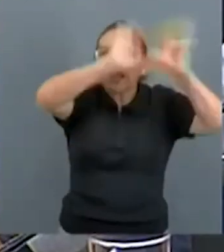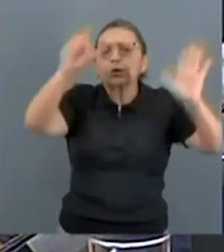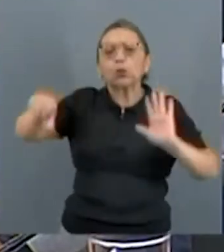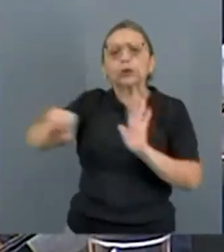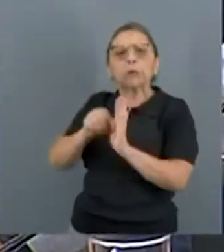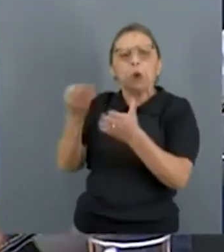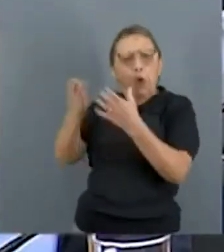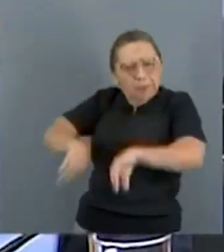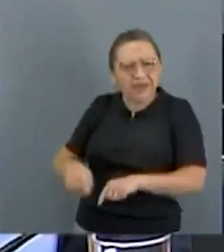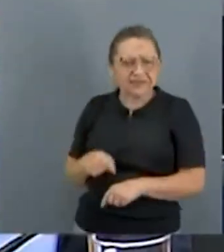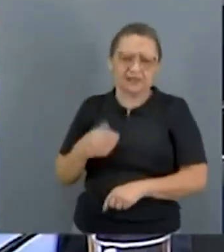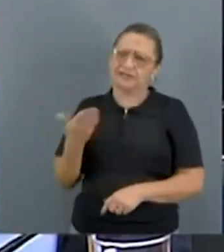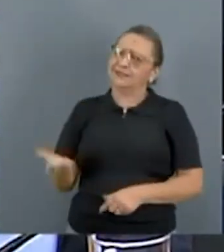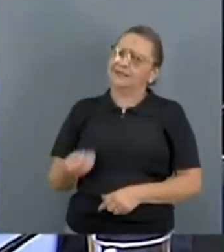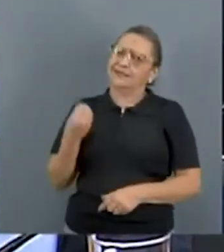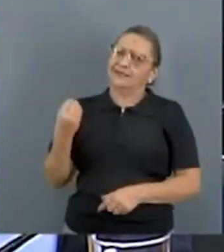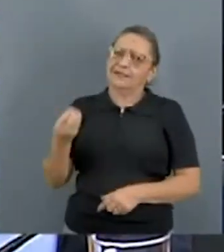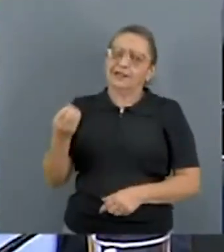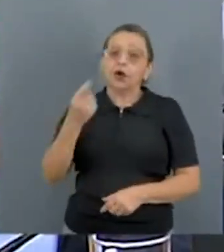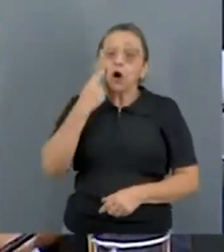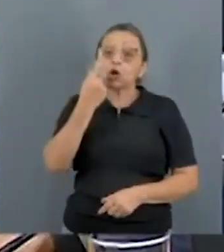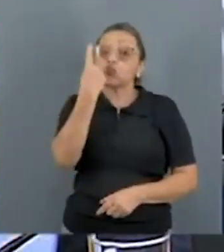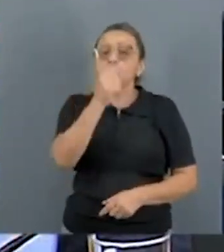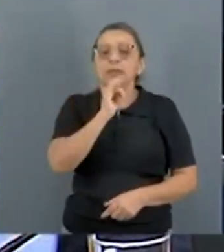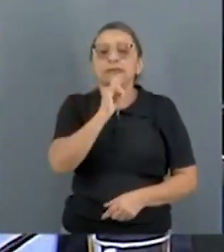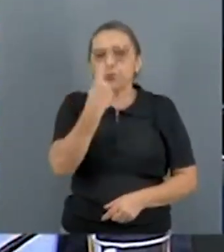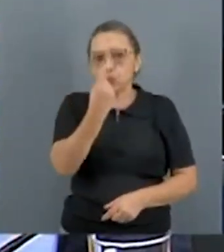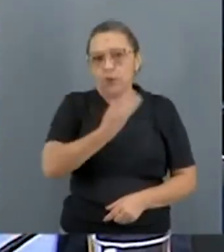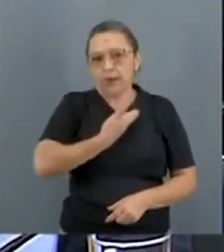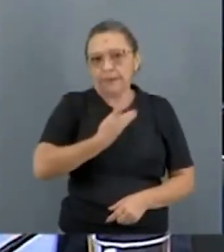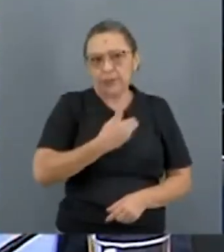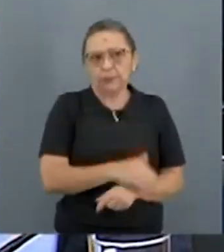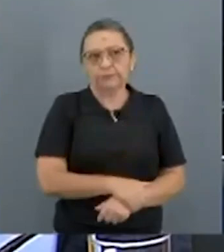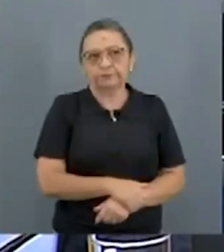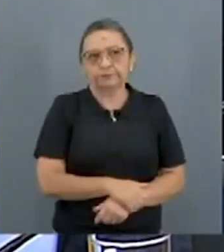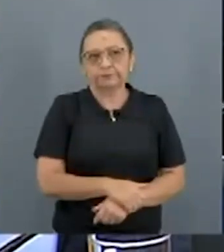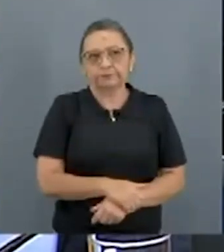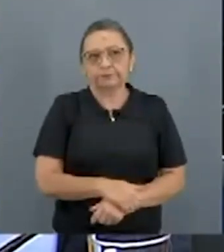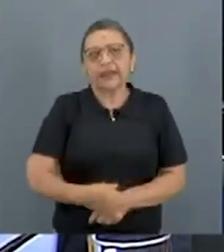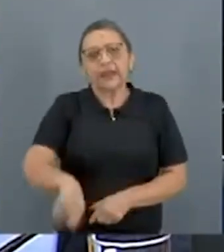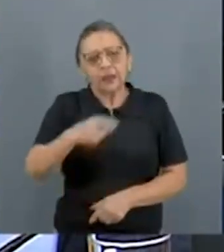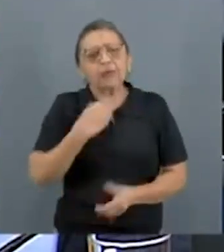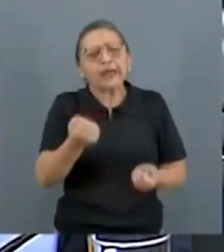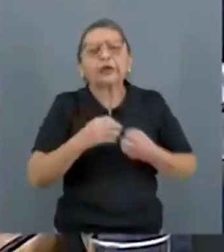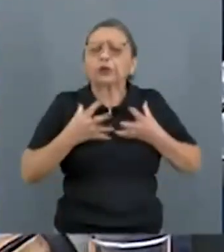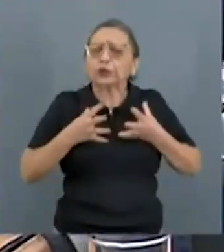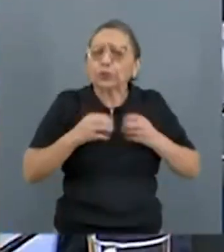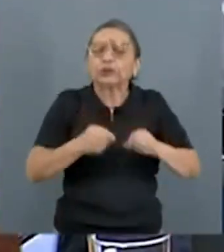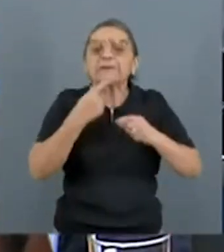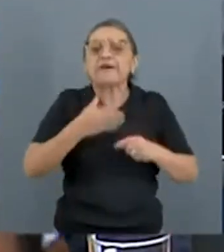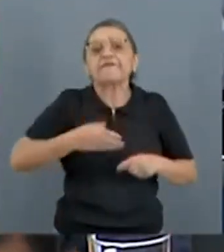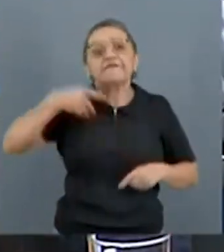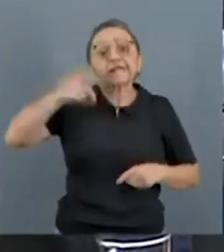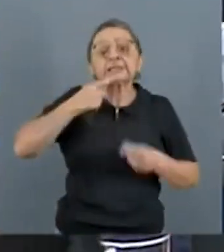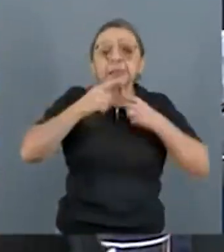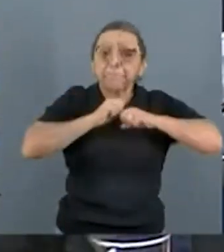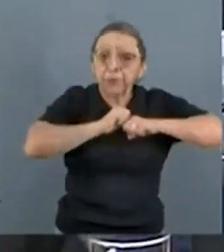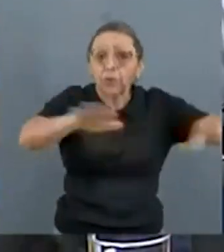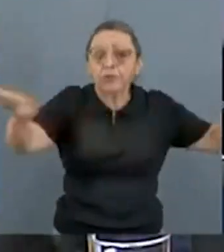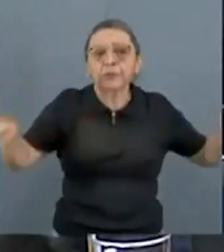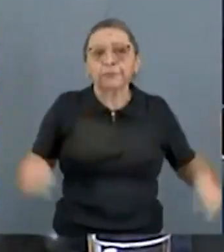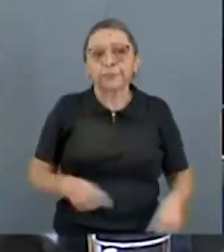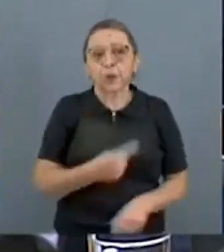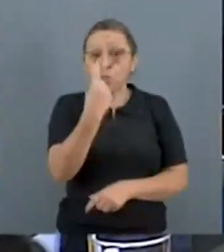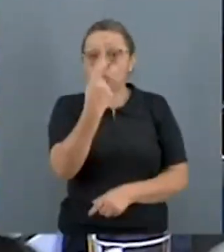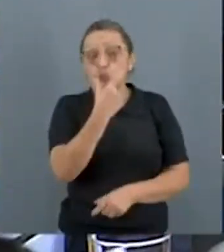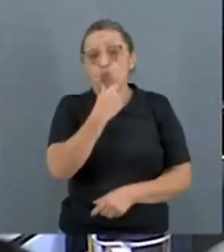país aqui. Eu vou dar um exemplo aqui de um amigo meu, para chegar bem no povão mesmo, para chegar em toda a população brasileira. Um amigo meu, Flávio Bolsonaro, a